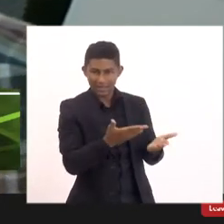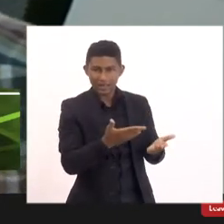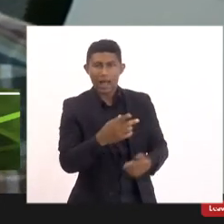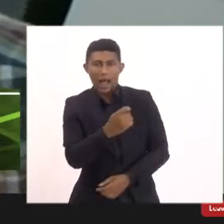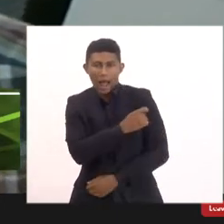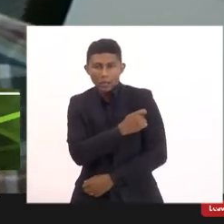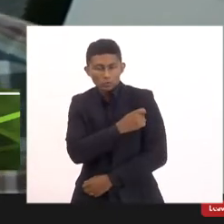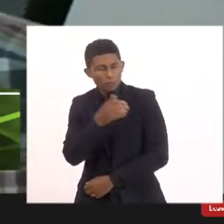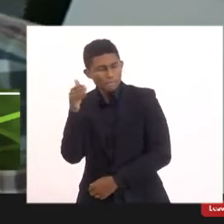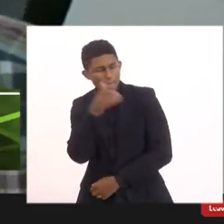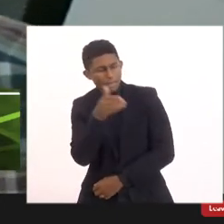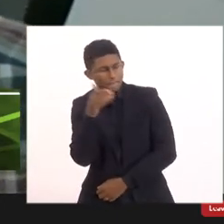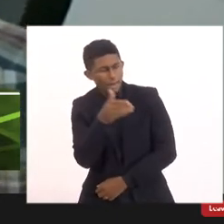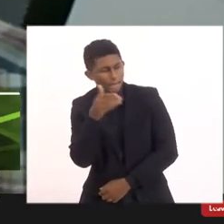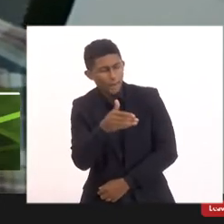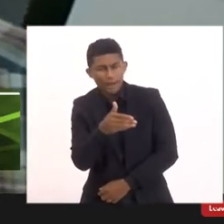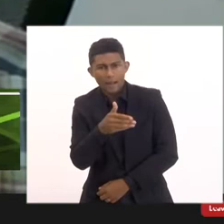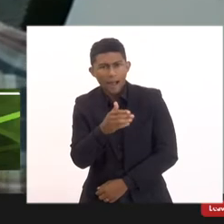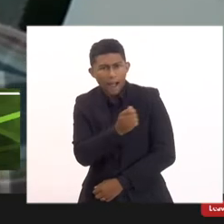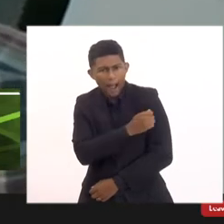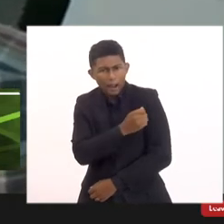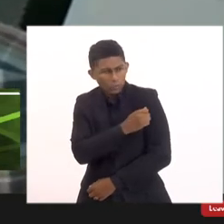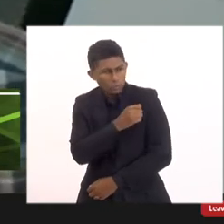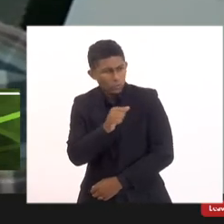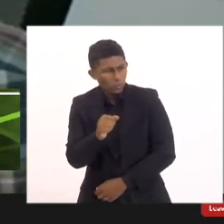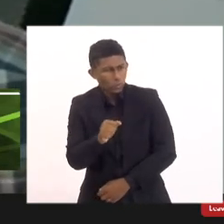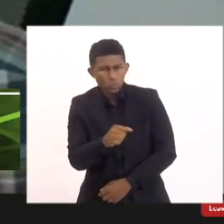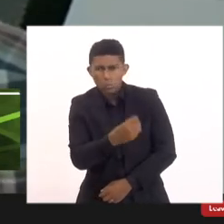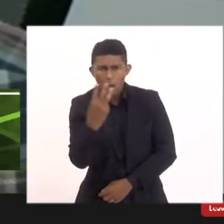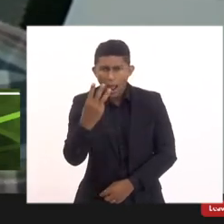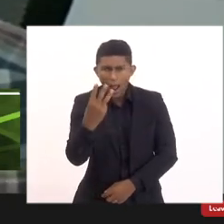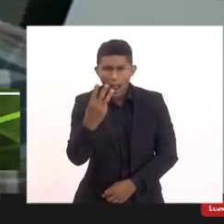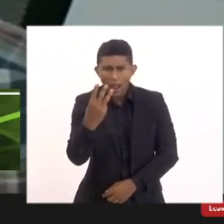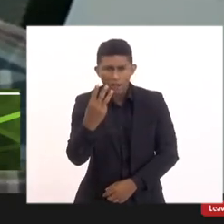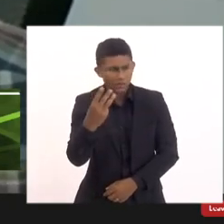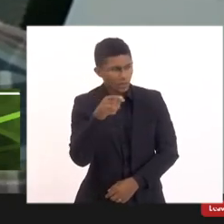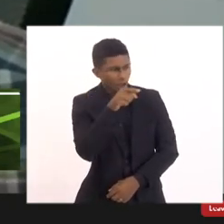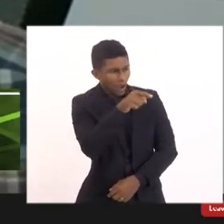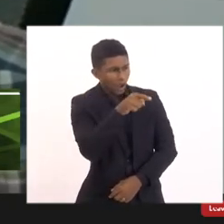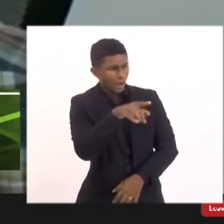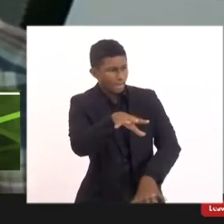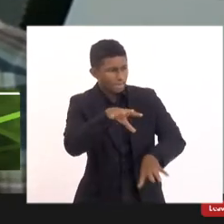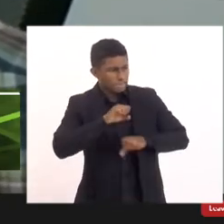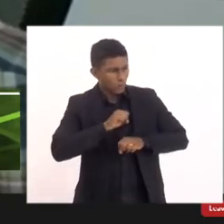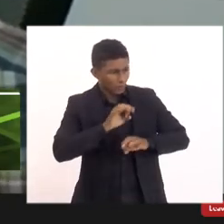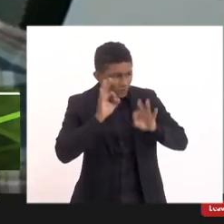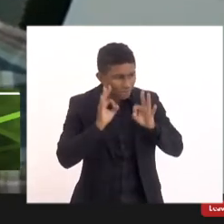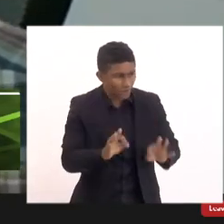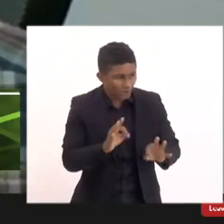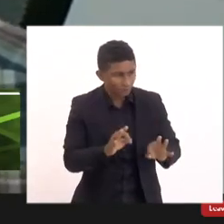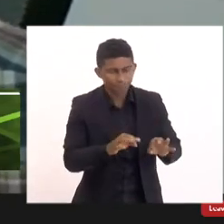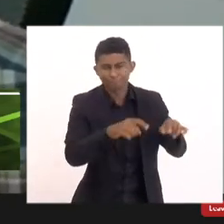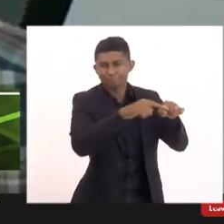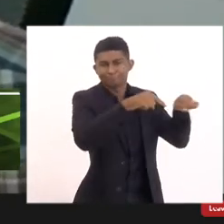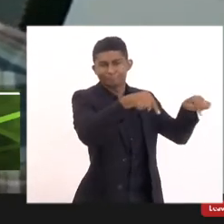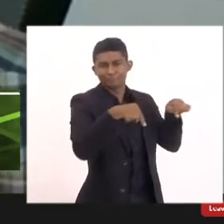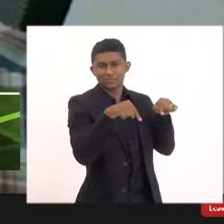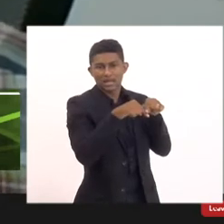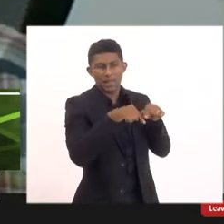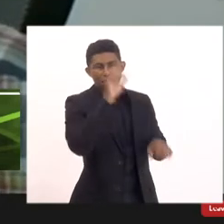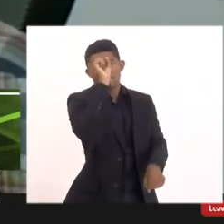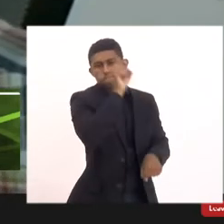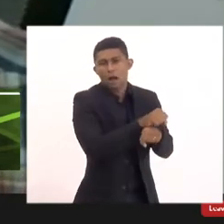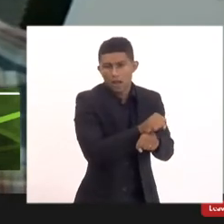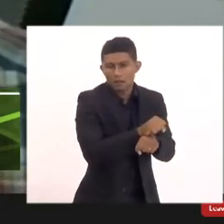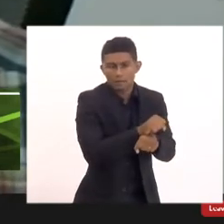de COVID-19. Imediatamente as autoridades devem ser informadas e um acompanhamento de sintomático e